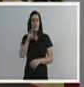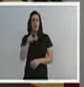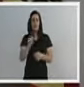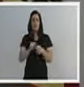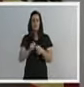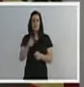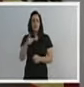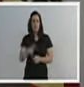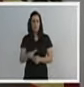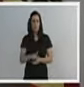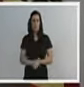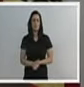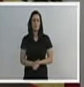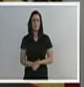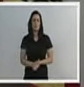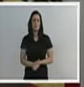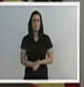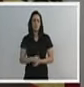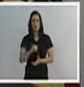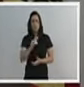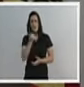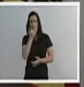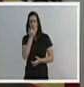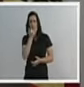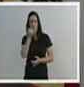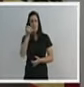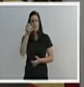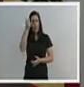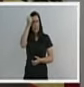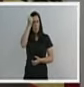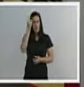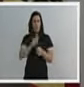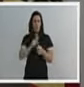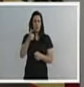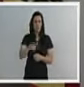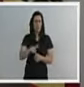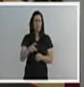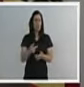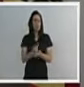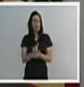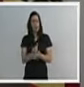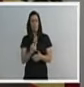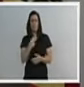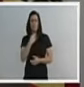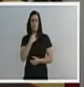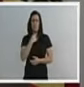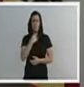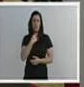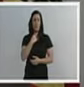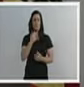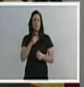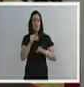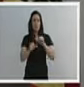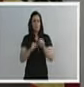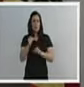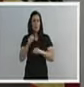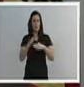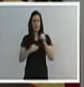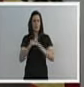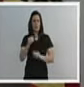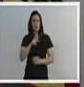fazer mais, não é? Não adianta a pessoa dizer que se arrepende e voltar a fazer as mesmas ações, as mesmas práticas. Senhor presidente, muito